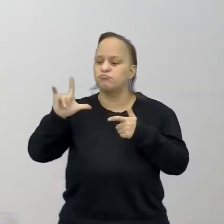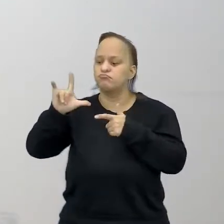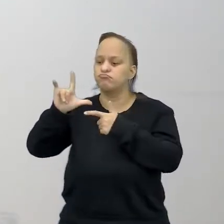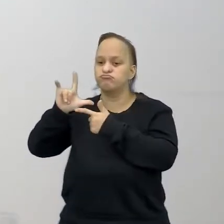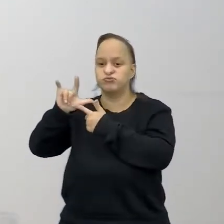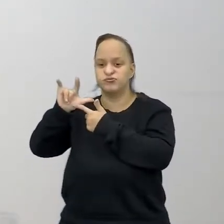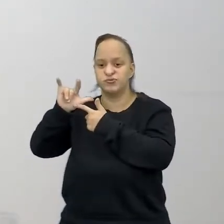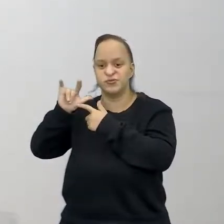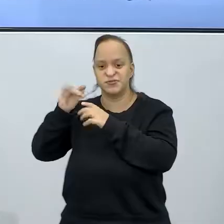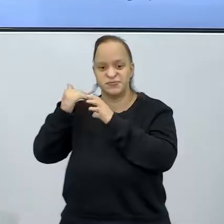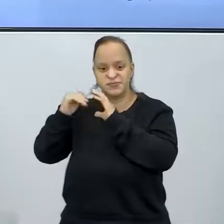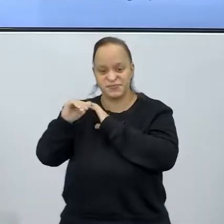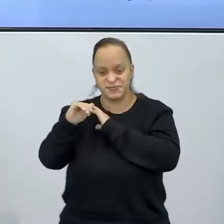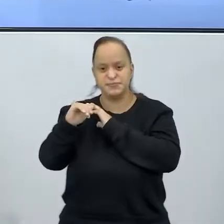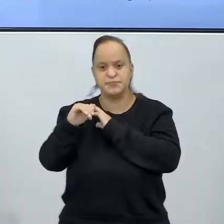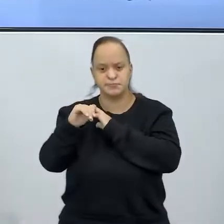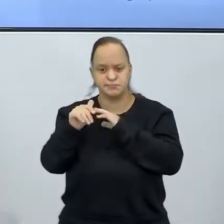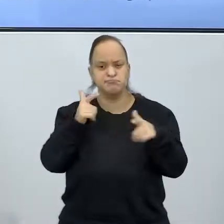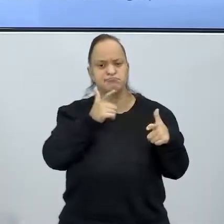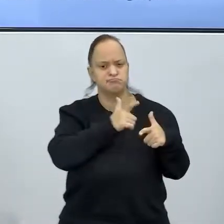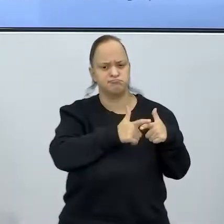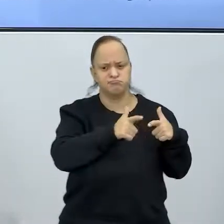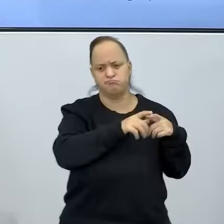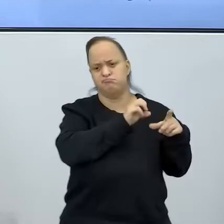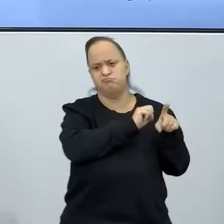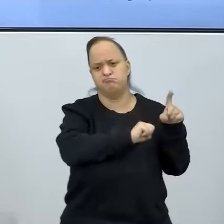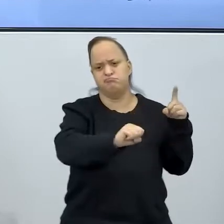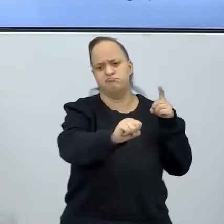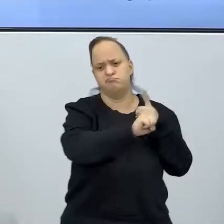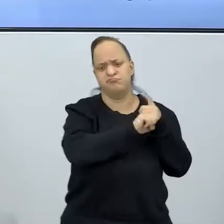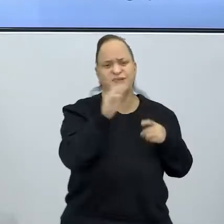ponto? A gente falou sobre problemas sociais de tipo